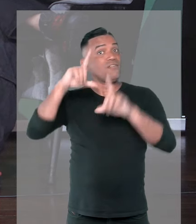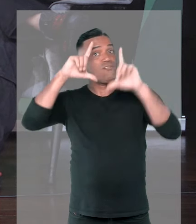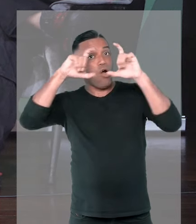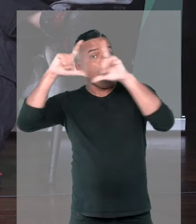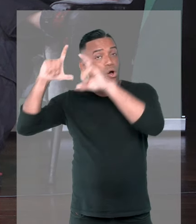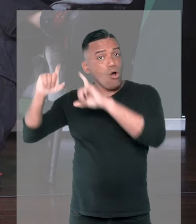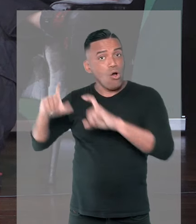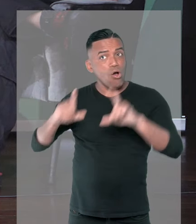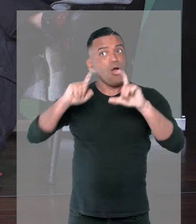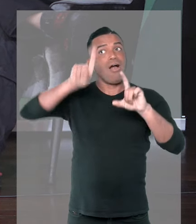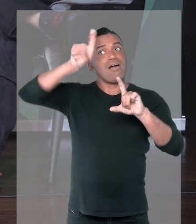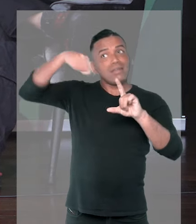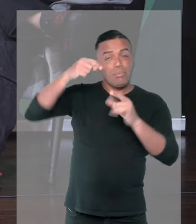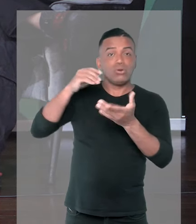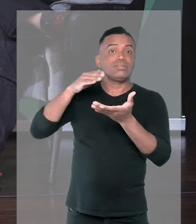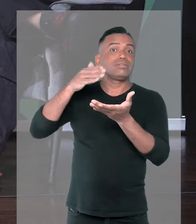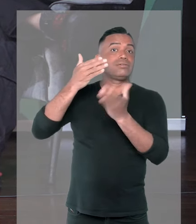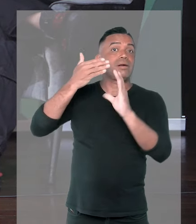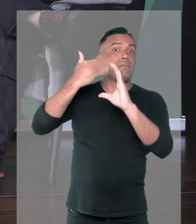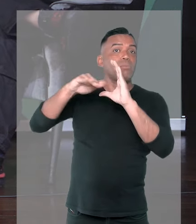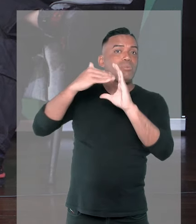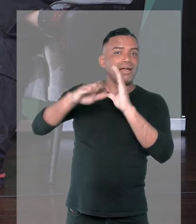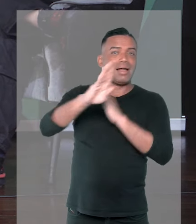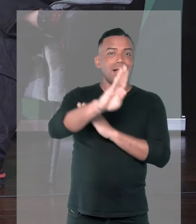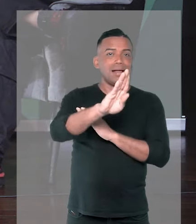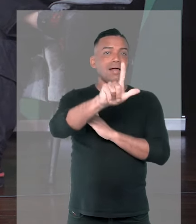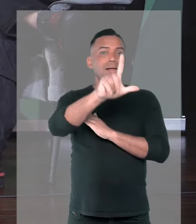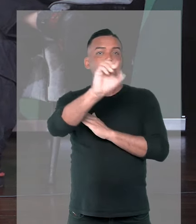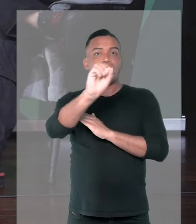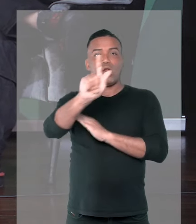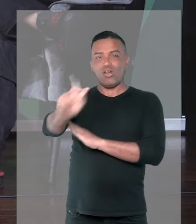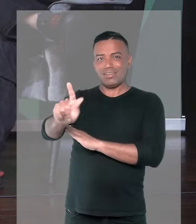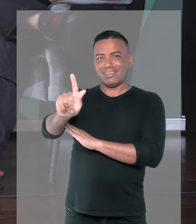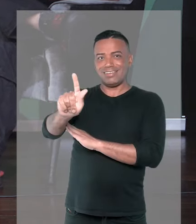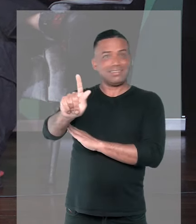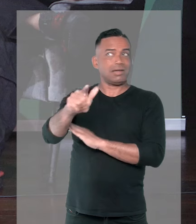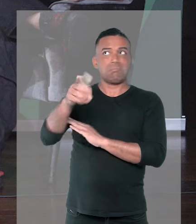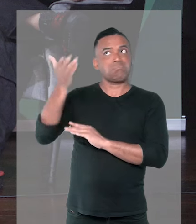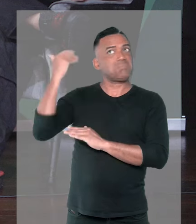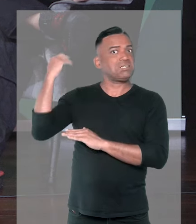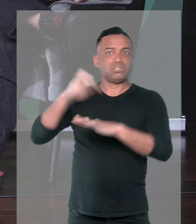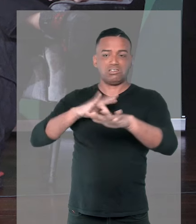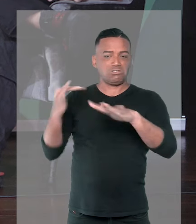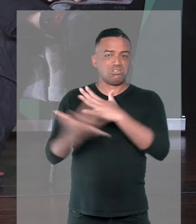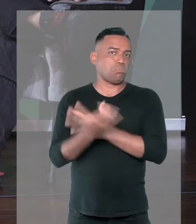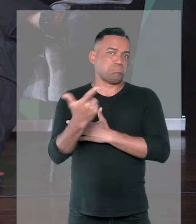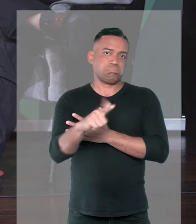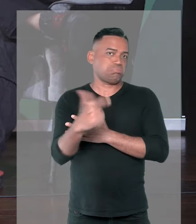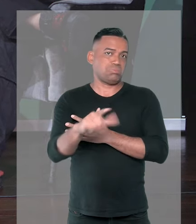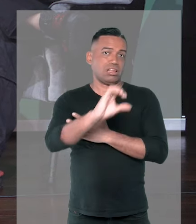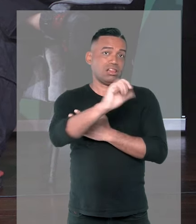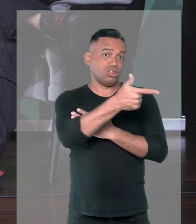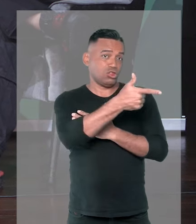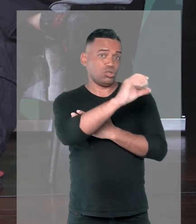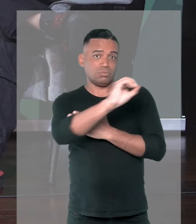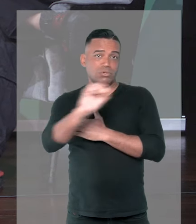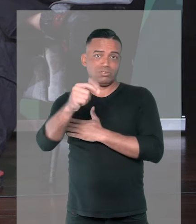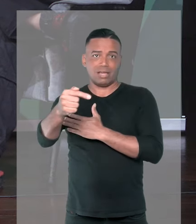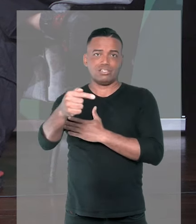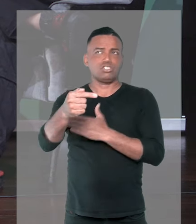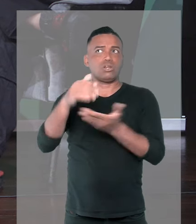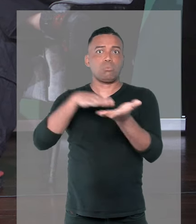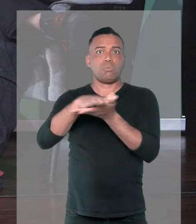quanto tempo você ia publicar no seu blog porque não tinha redes sociais como existem hoje antes de 2007 quando era que você ia publicar a